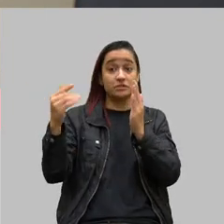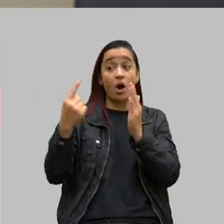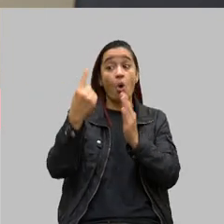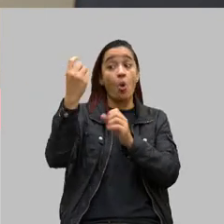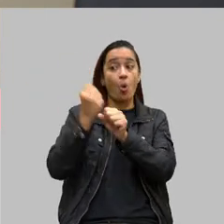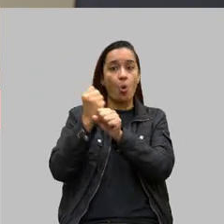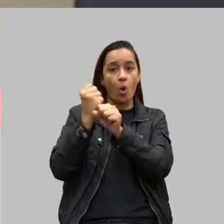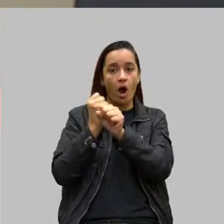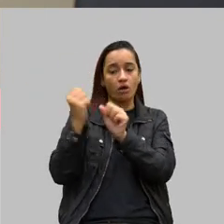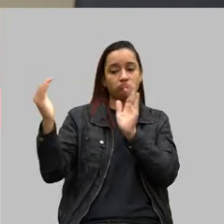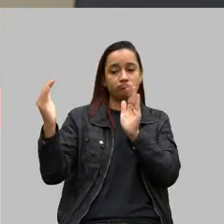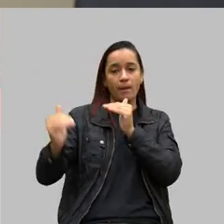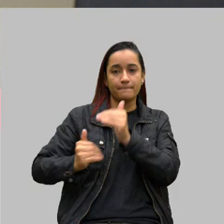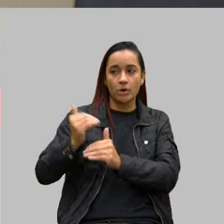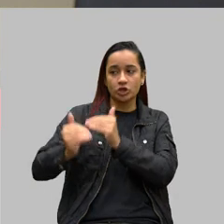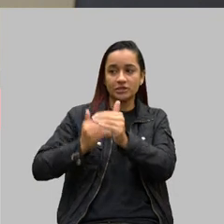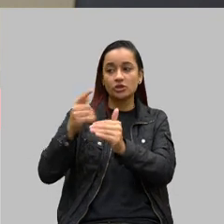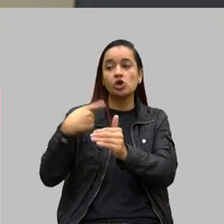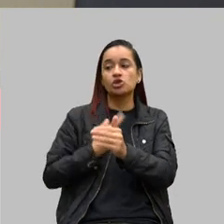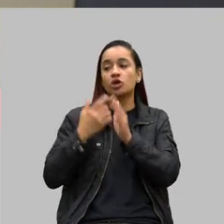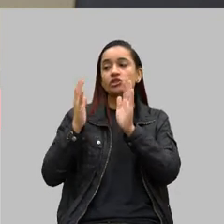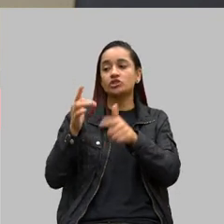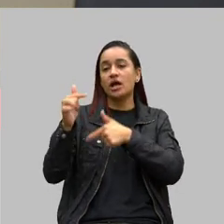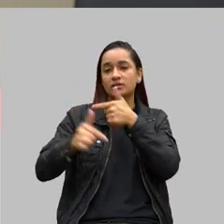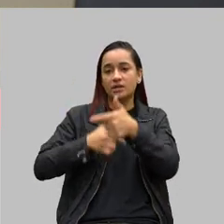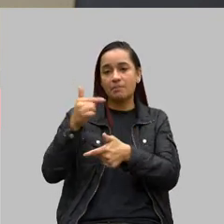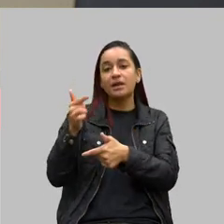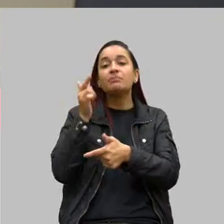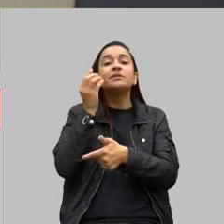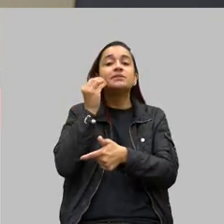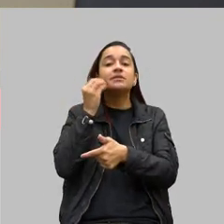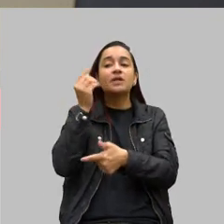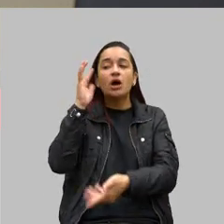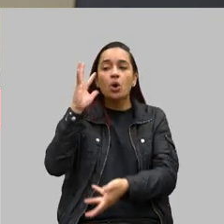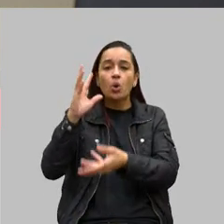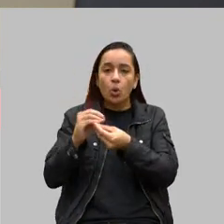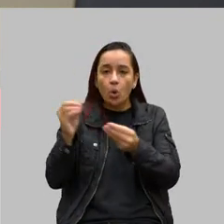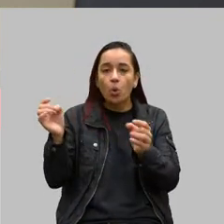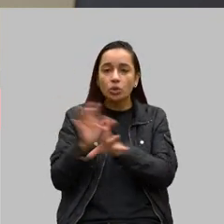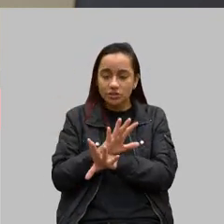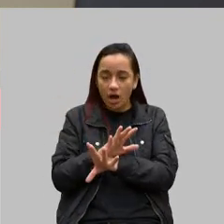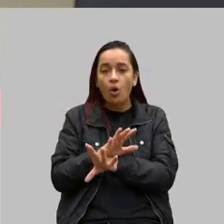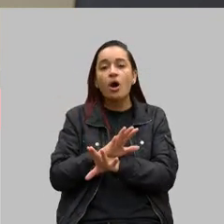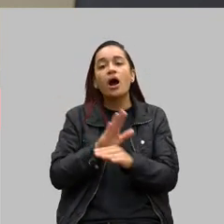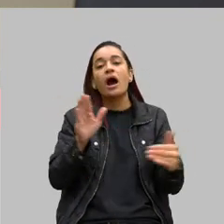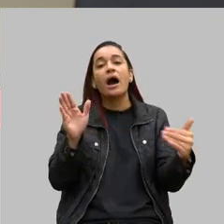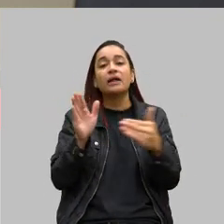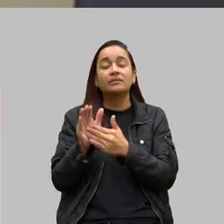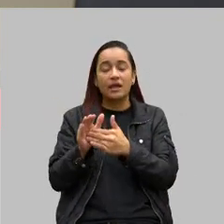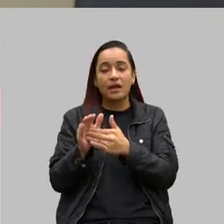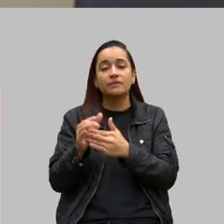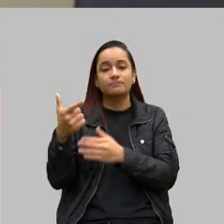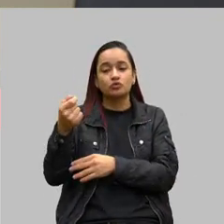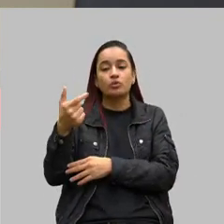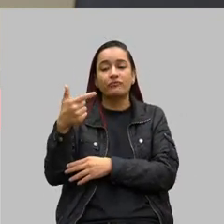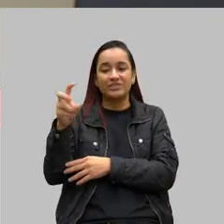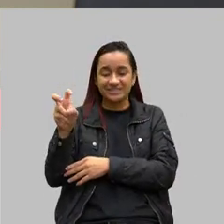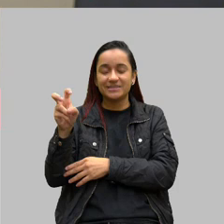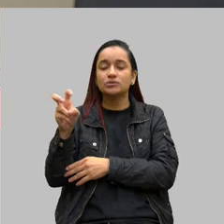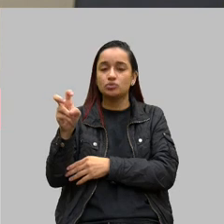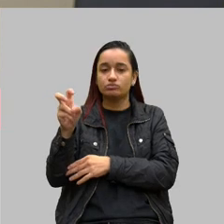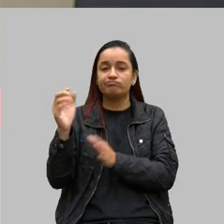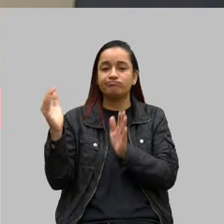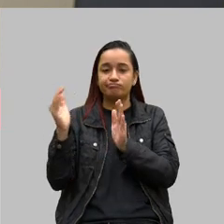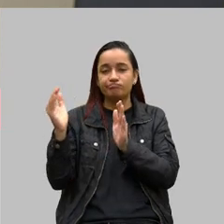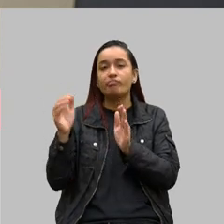estamos trabalhando paraa conclusão né do licenciamento aí até o primeiro tri de 25 eh e início das obras tudo correndo bem